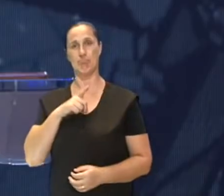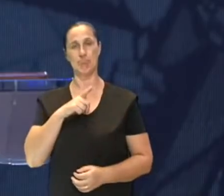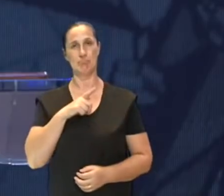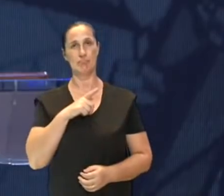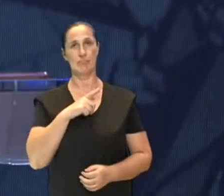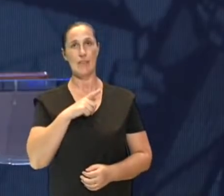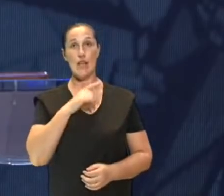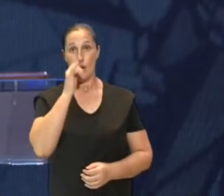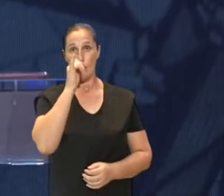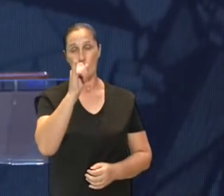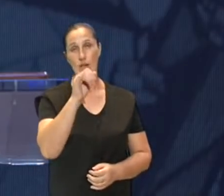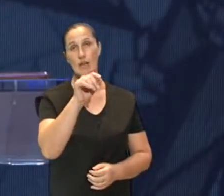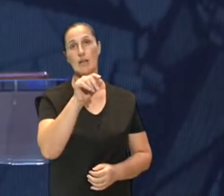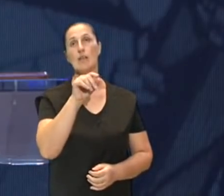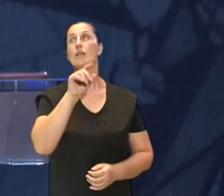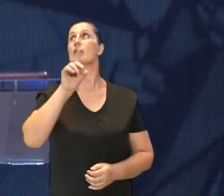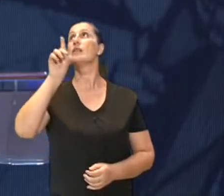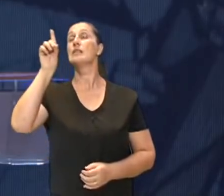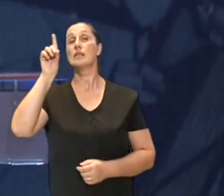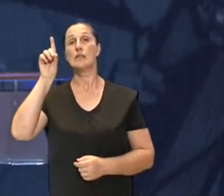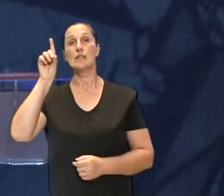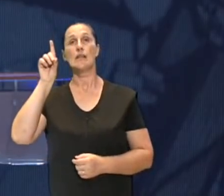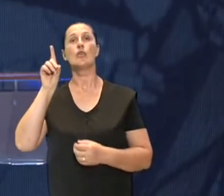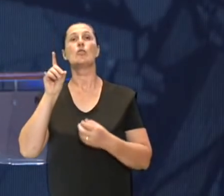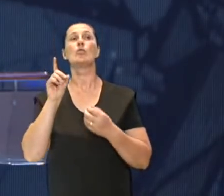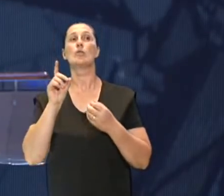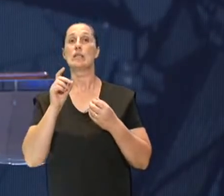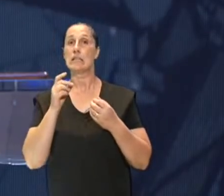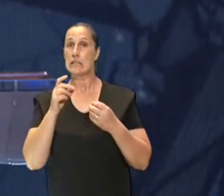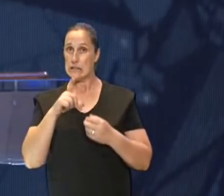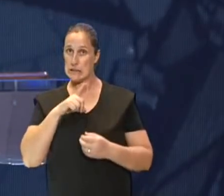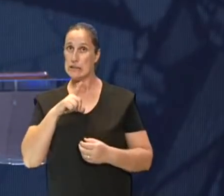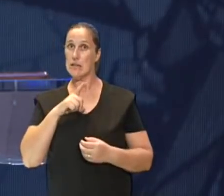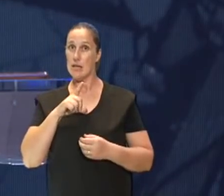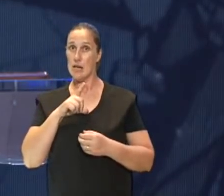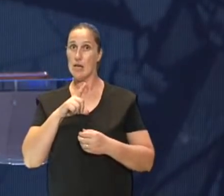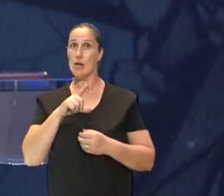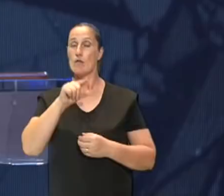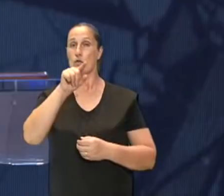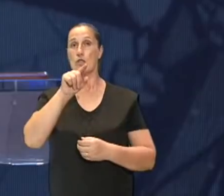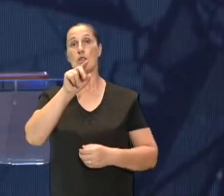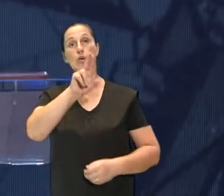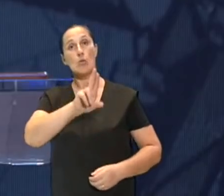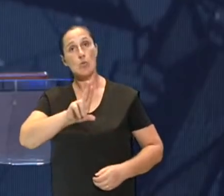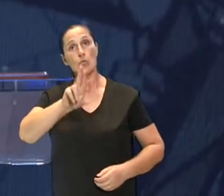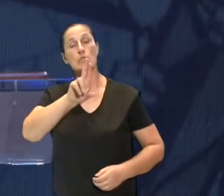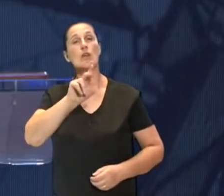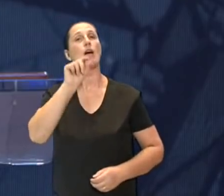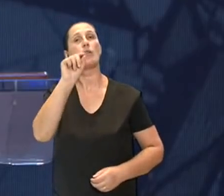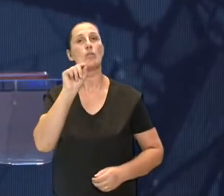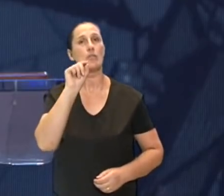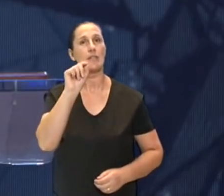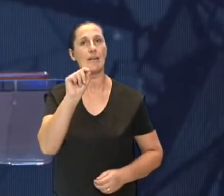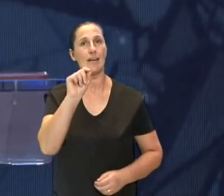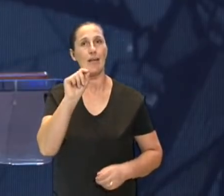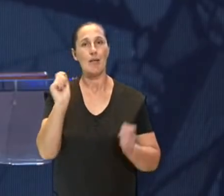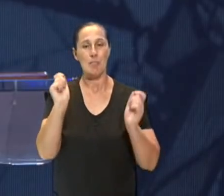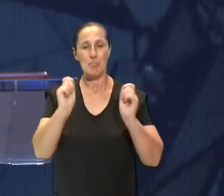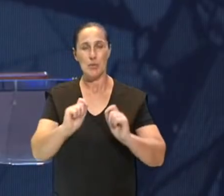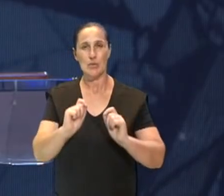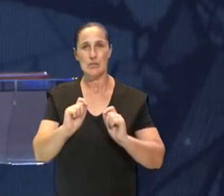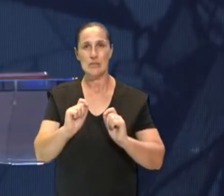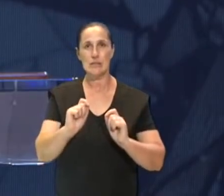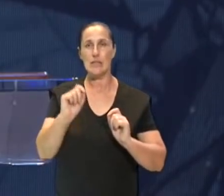você uma ferramenta tremenda, um instrumento maravilhoso, de você poder